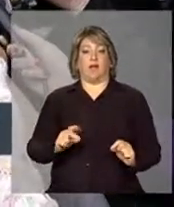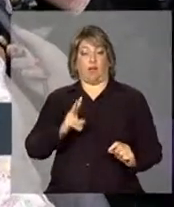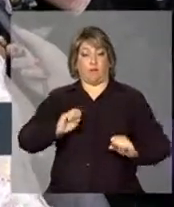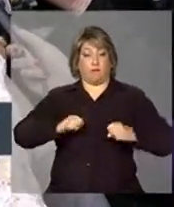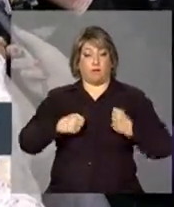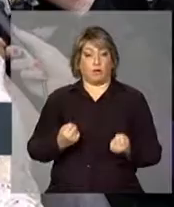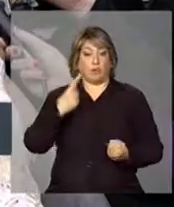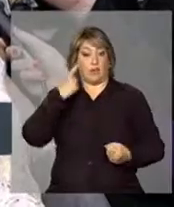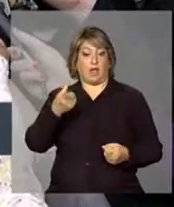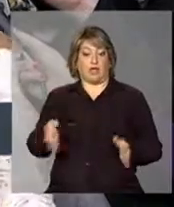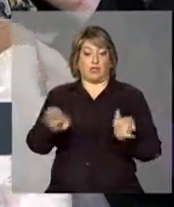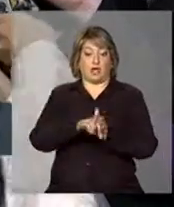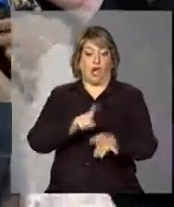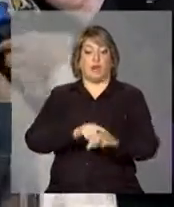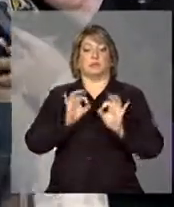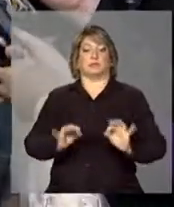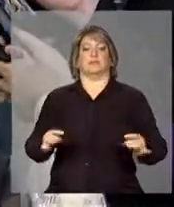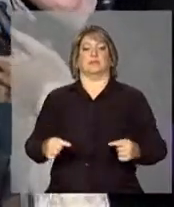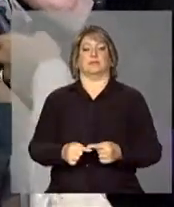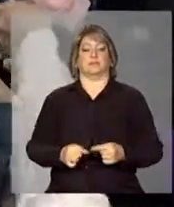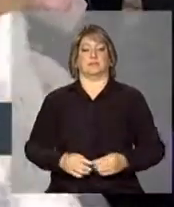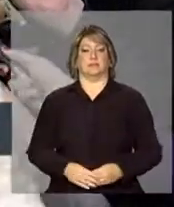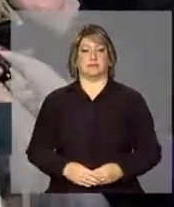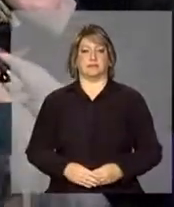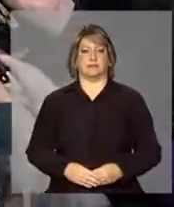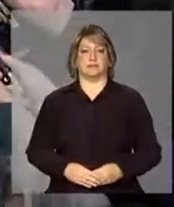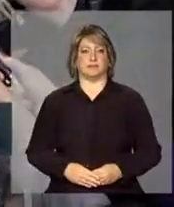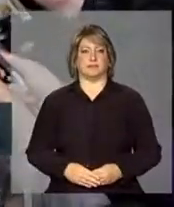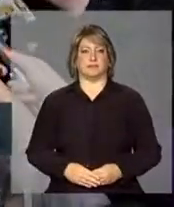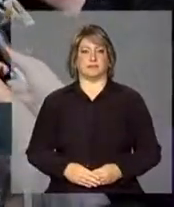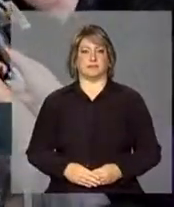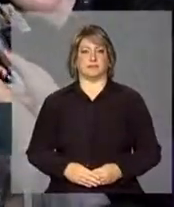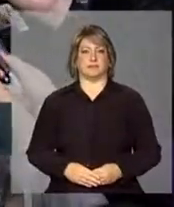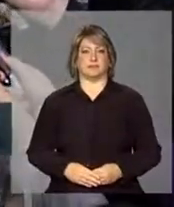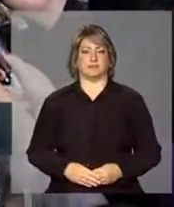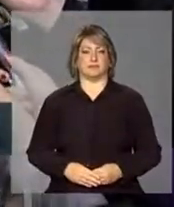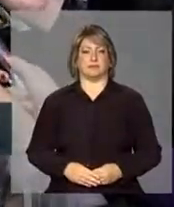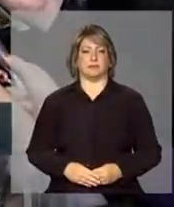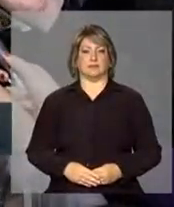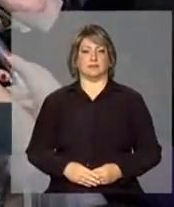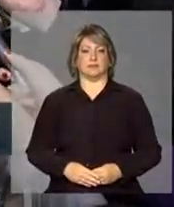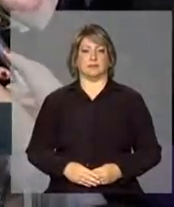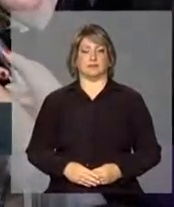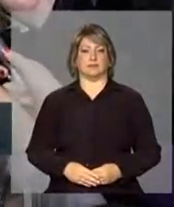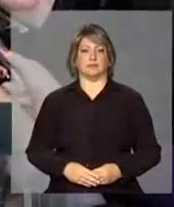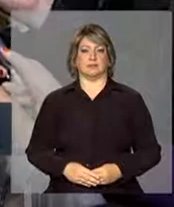quando chega a sua hora. Mas o senhor pensa em resistência, ministro?